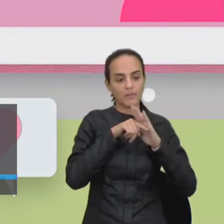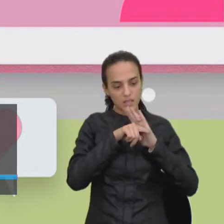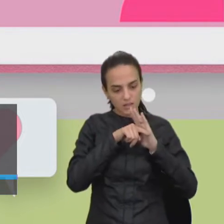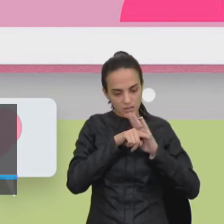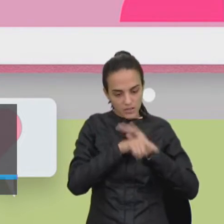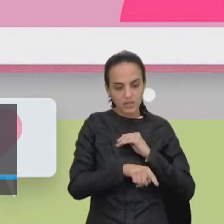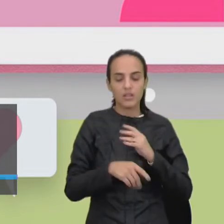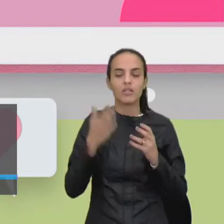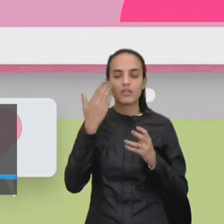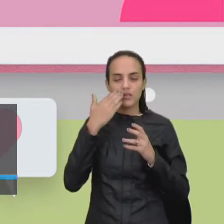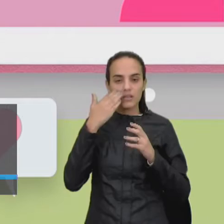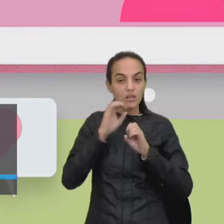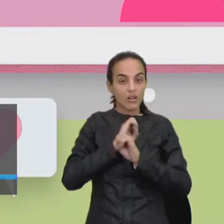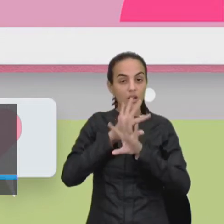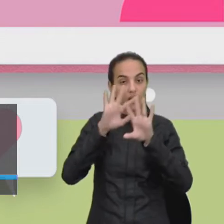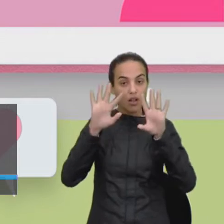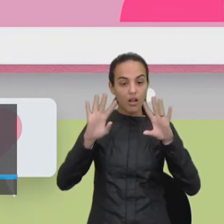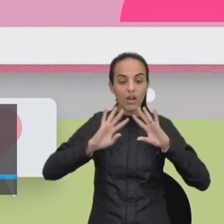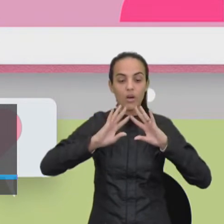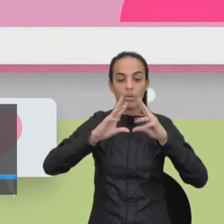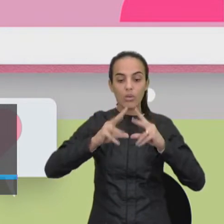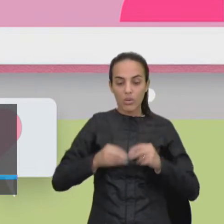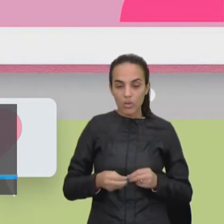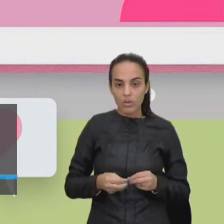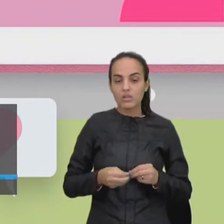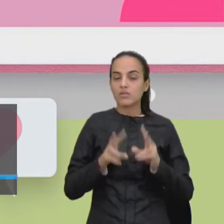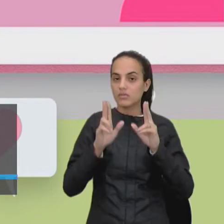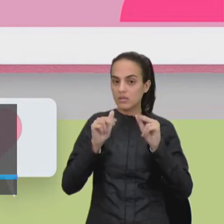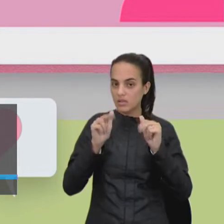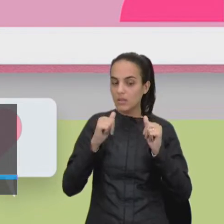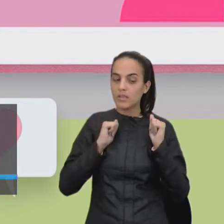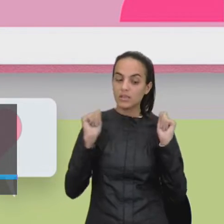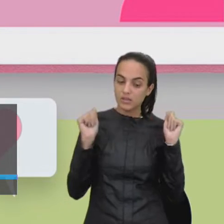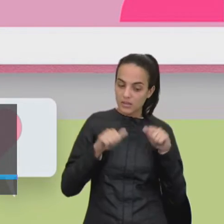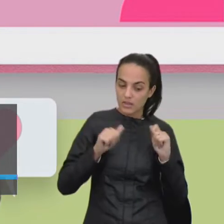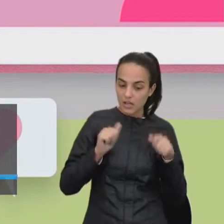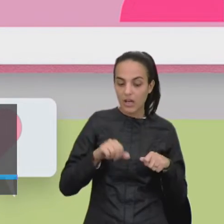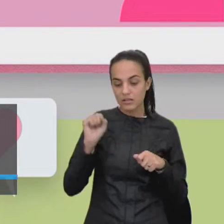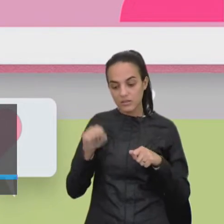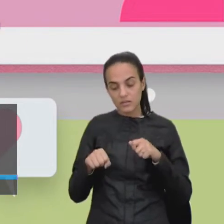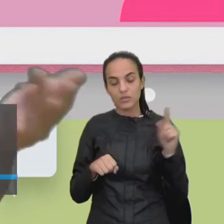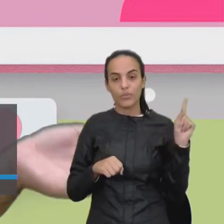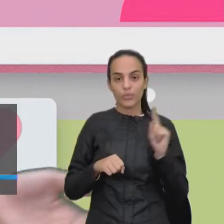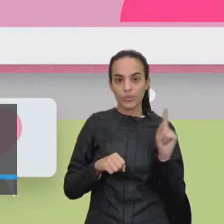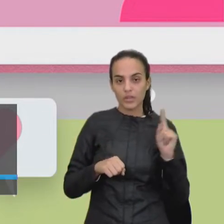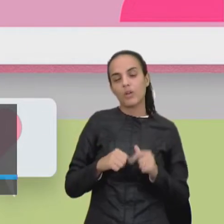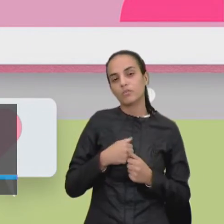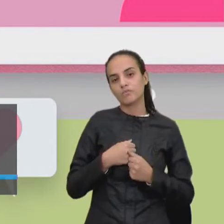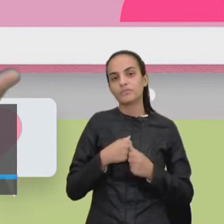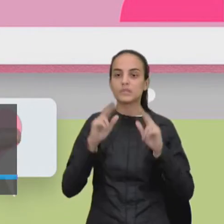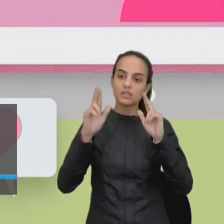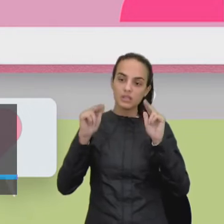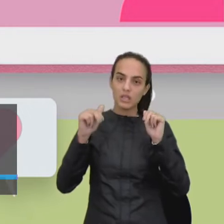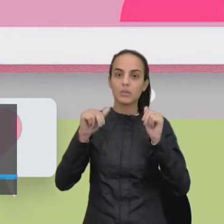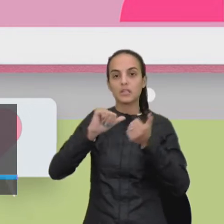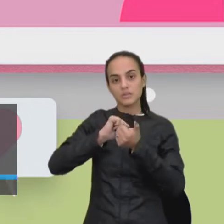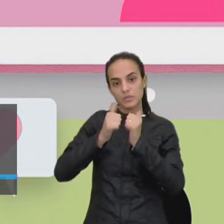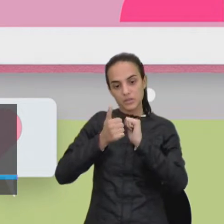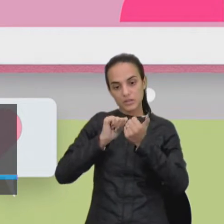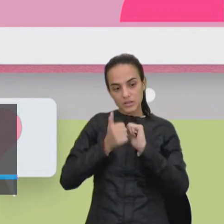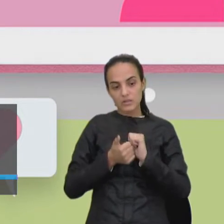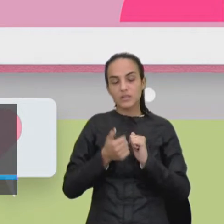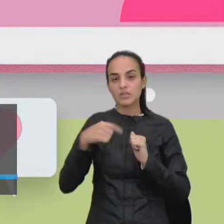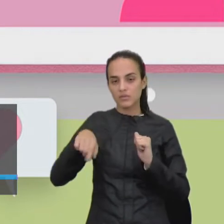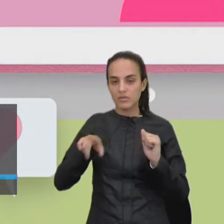pesquisar, entender todas as vertentes, as possibilidades que tem, as modalidades esportivas que